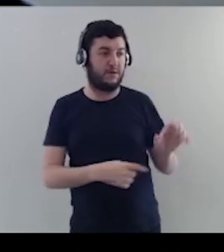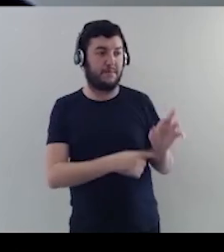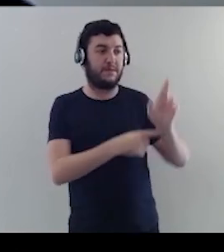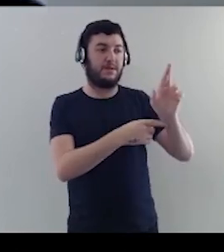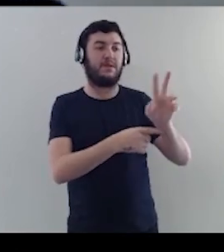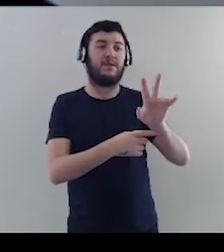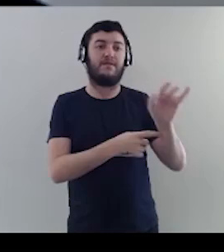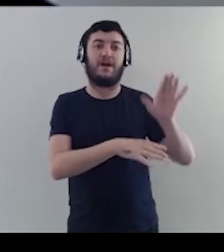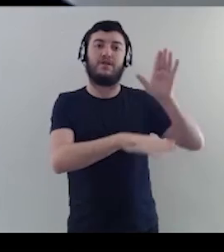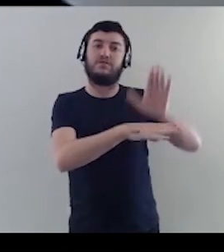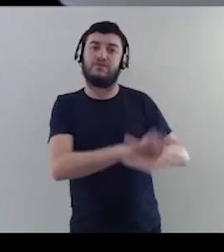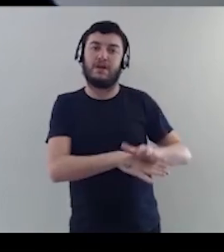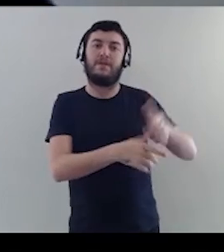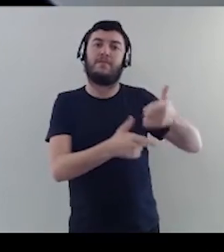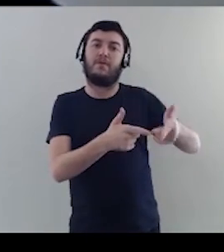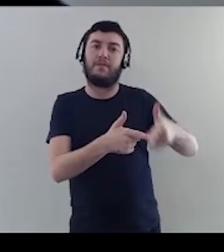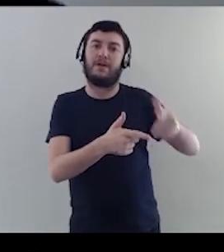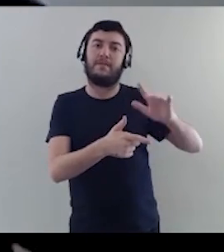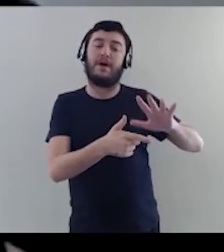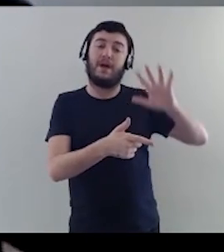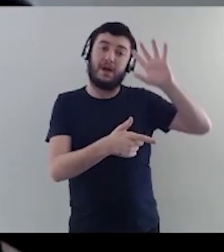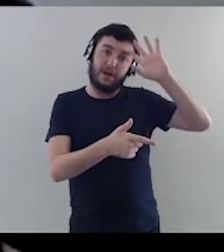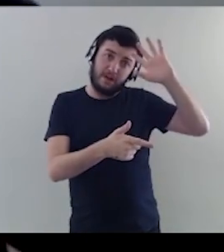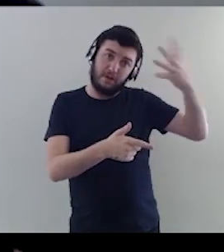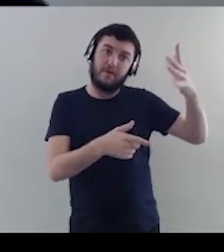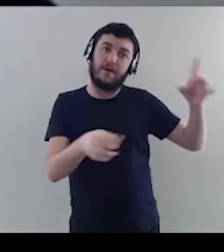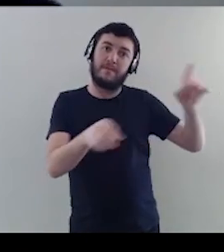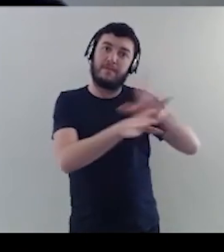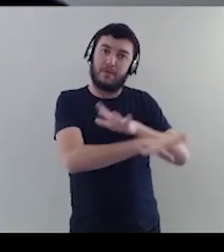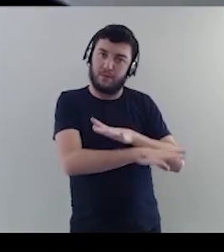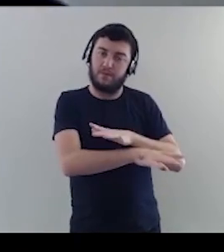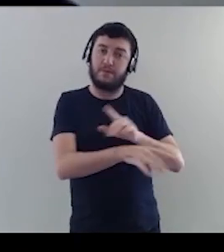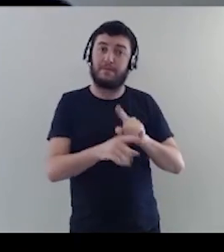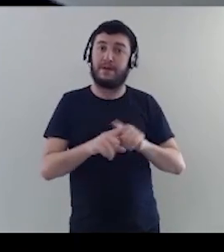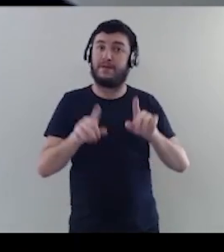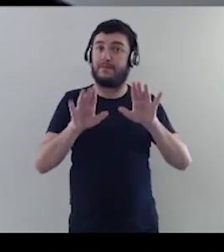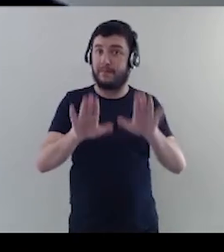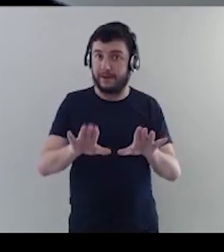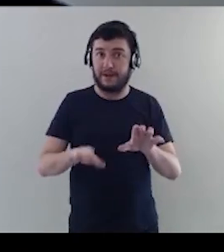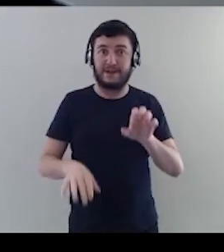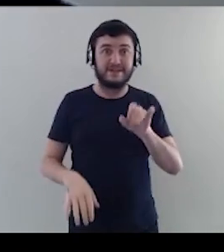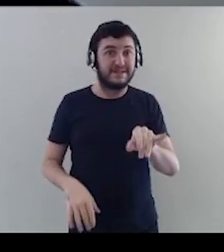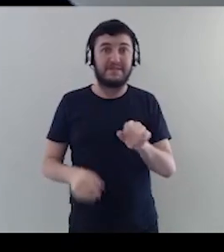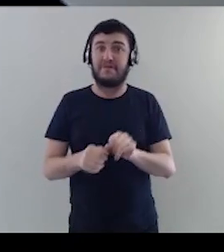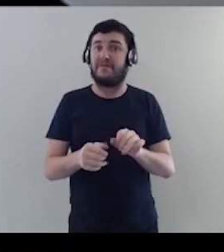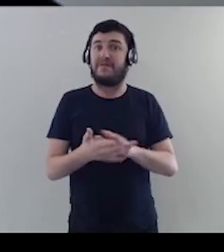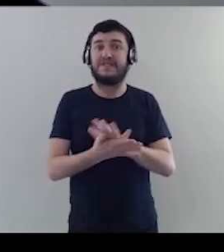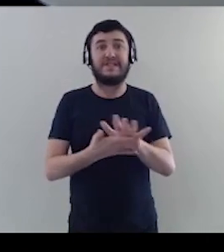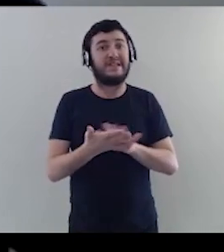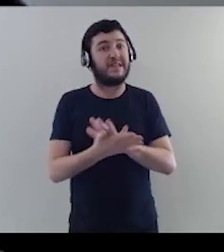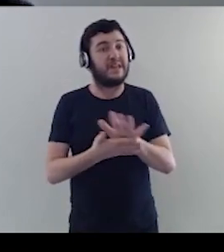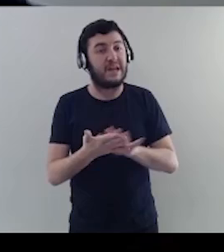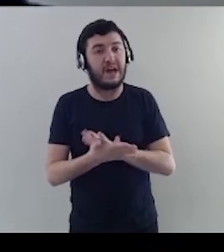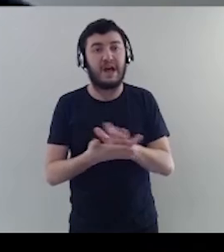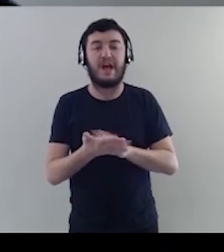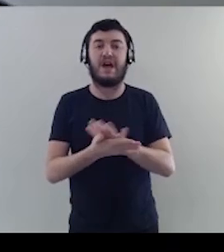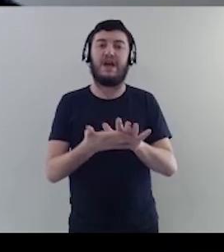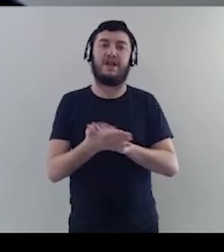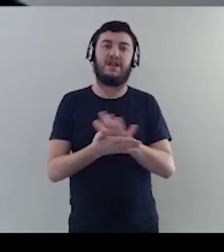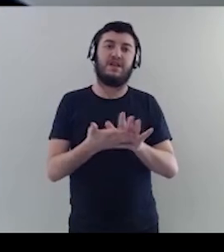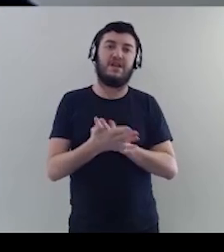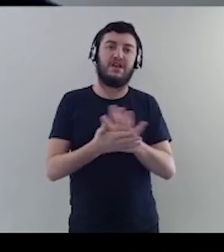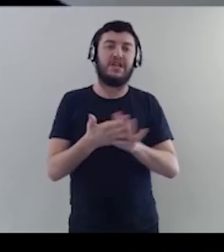atual crise? Falo-á ou não? É que, se não o fizer e ajustar uma